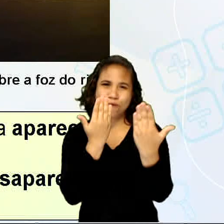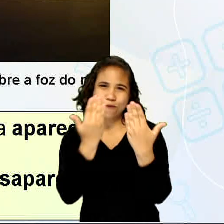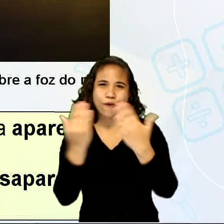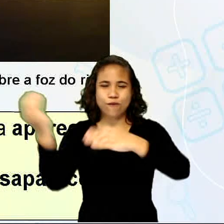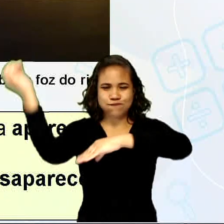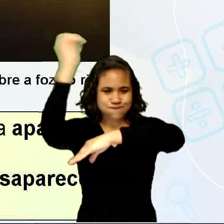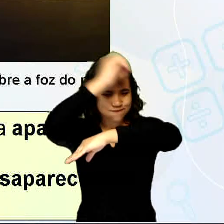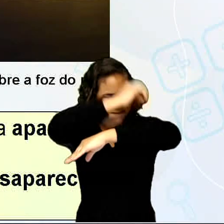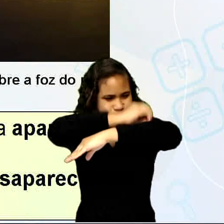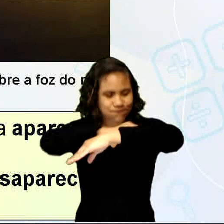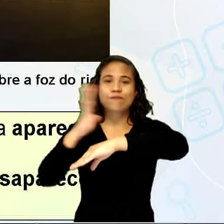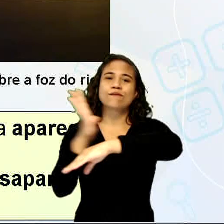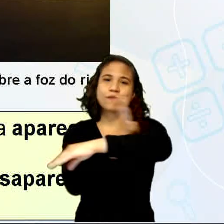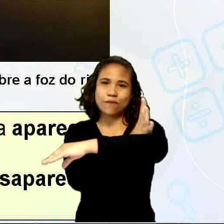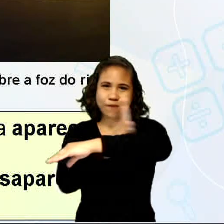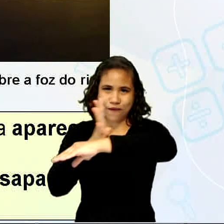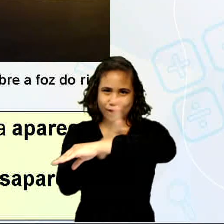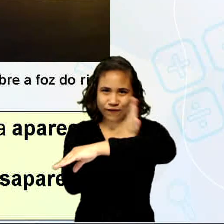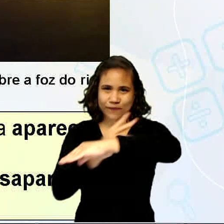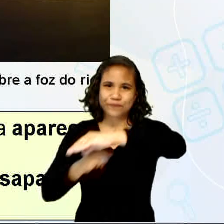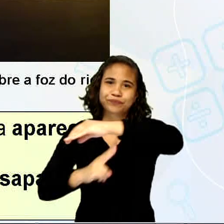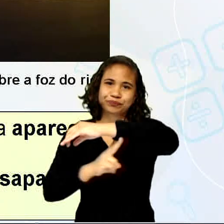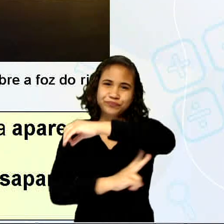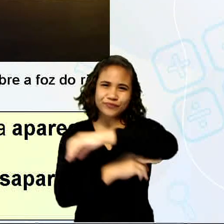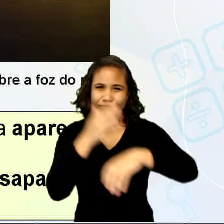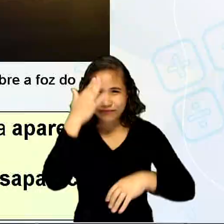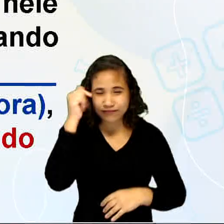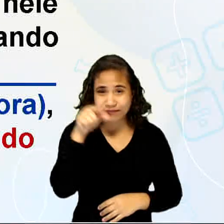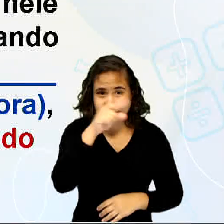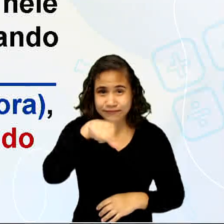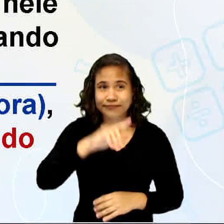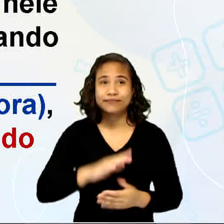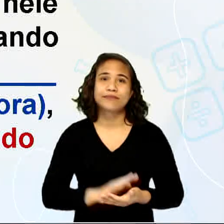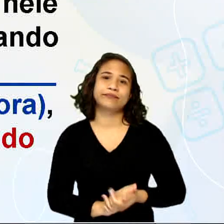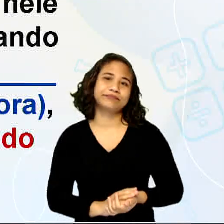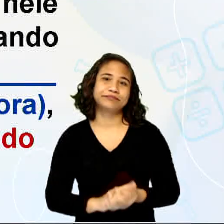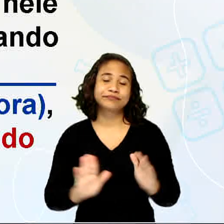sol, na Ponte do Paiva. Você sabia disso?